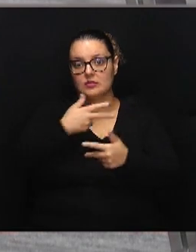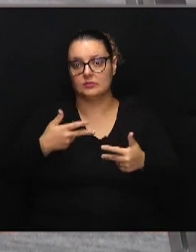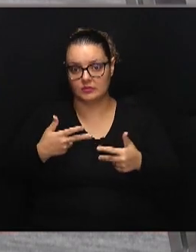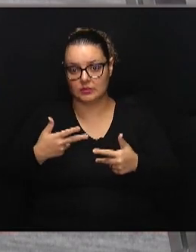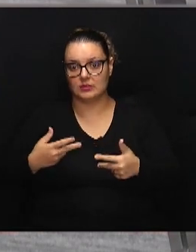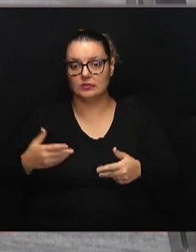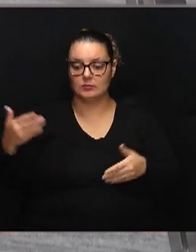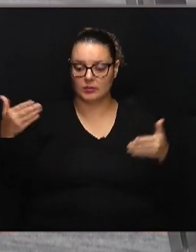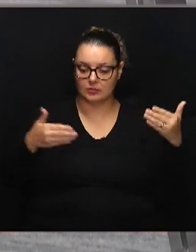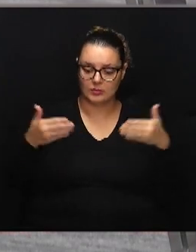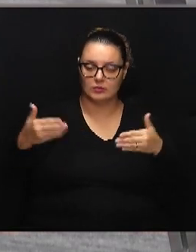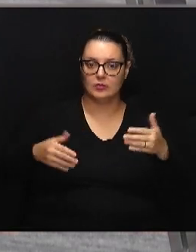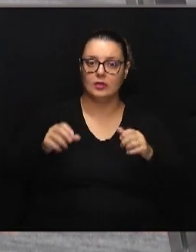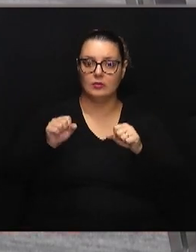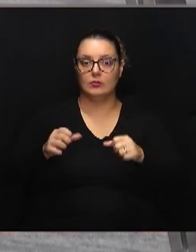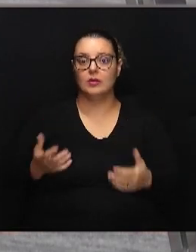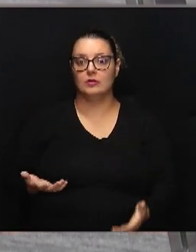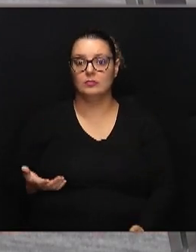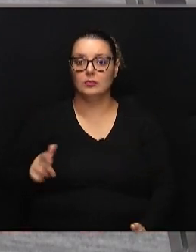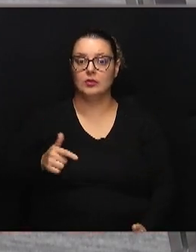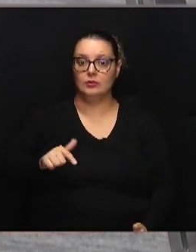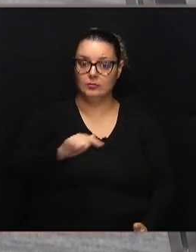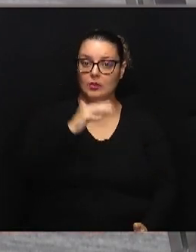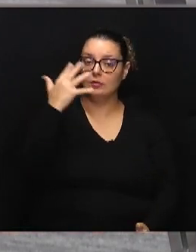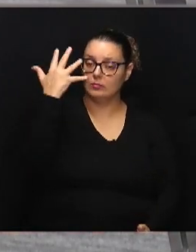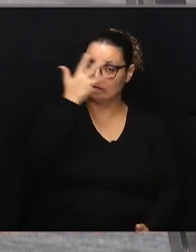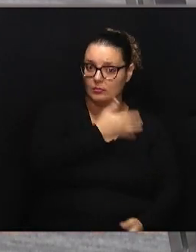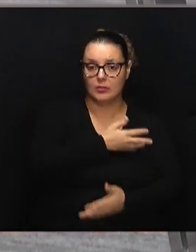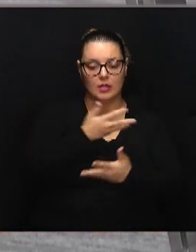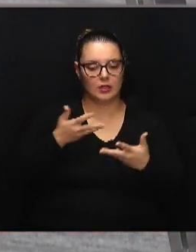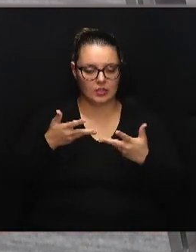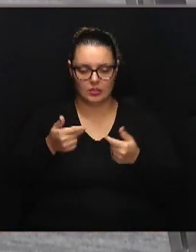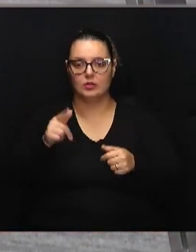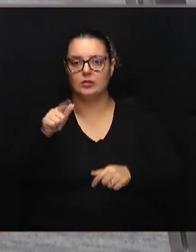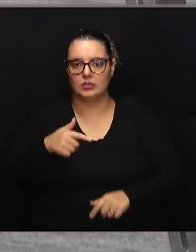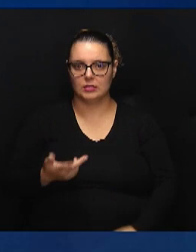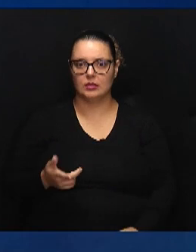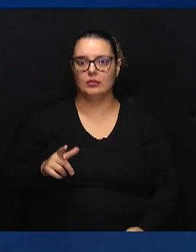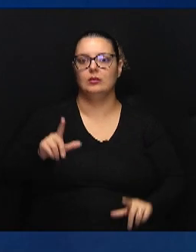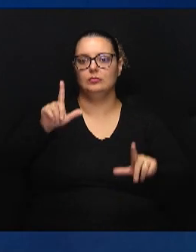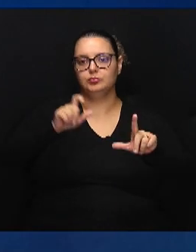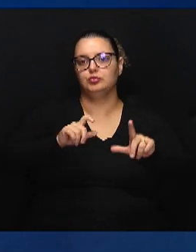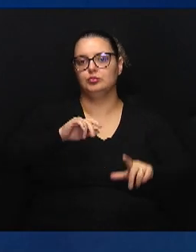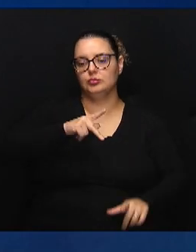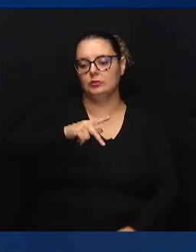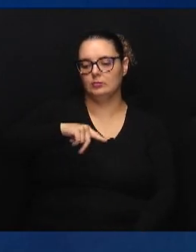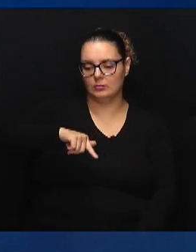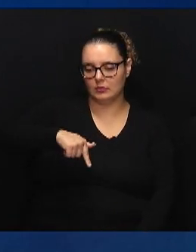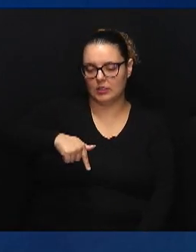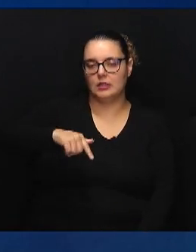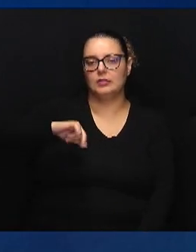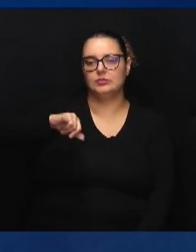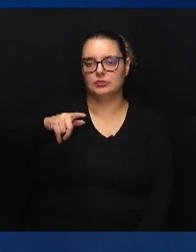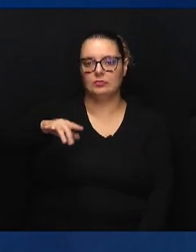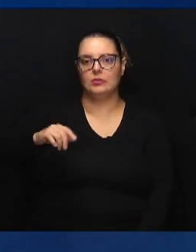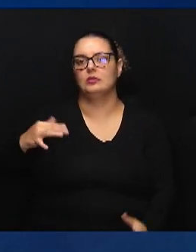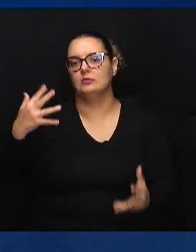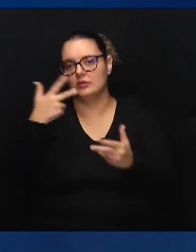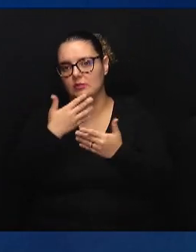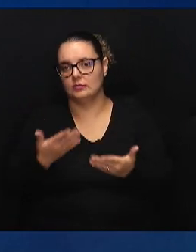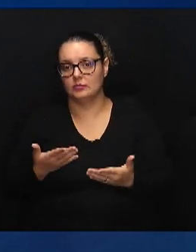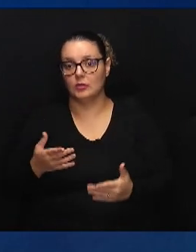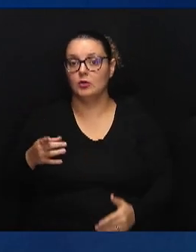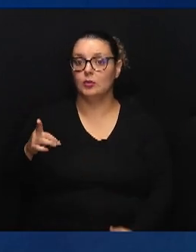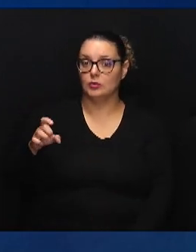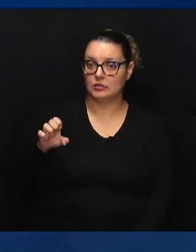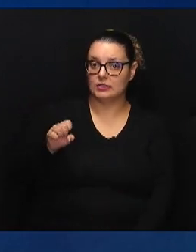de frequentar ali aquele lago maravilhoso que é um cartão postal ali do Parque Jambeiro. Com o desassoreamento, a água da